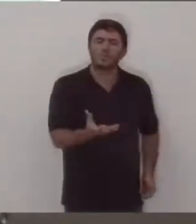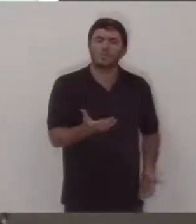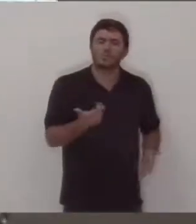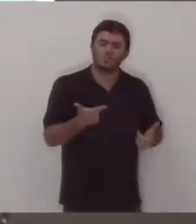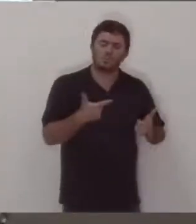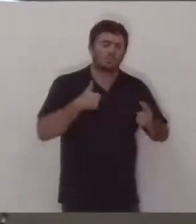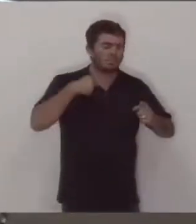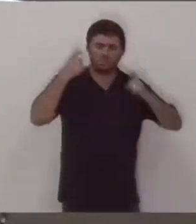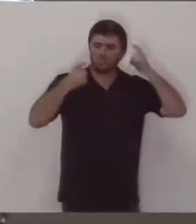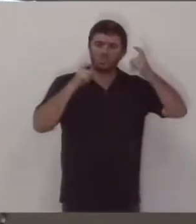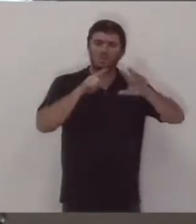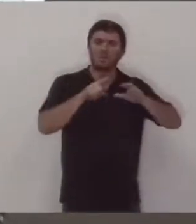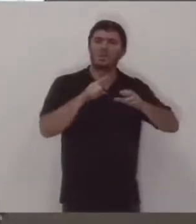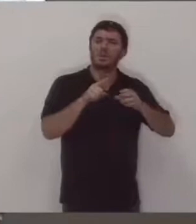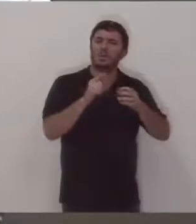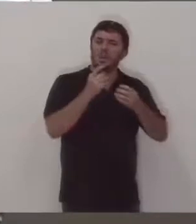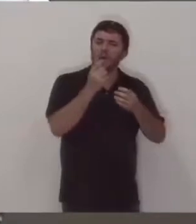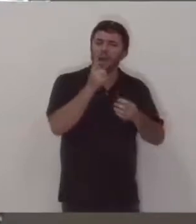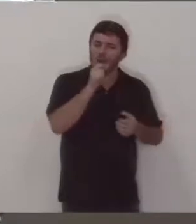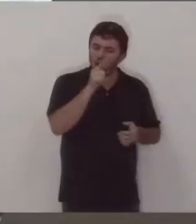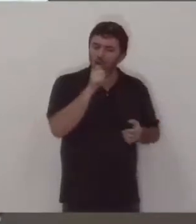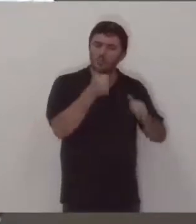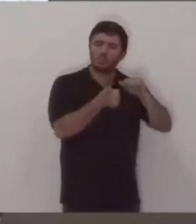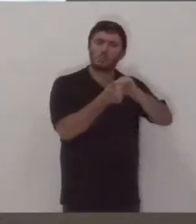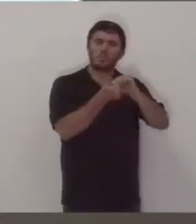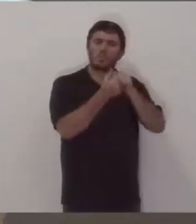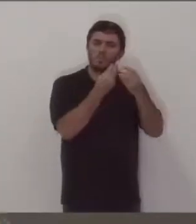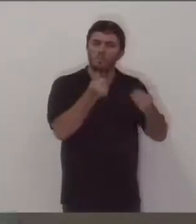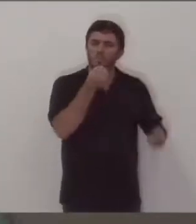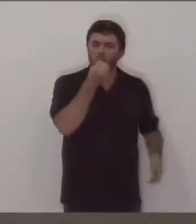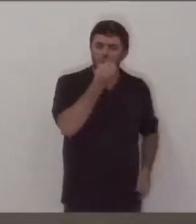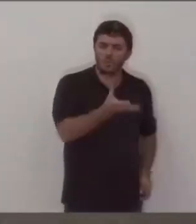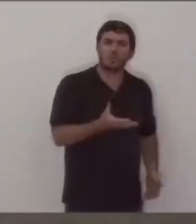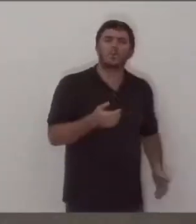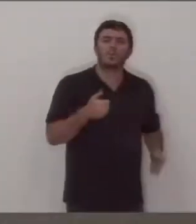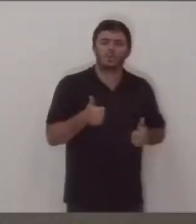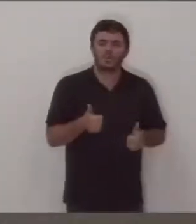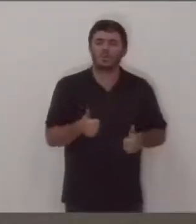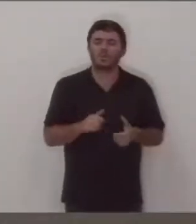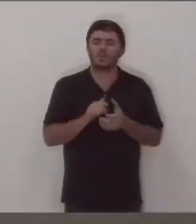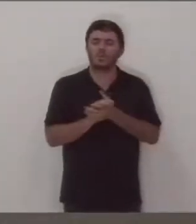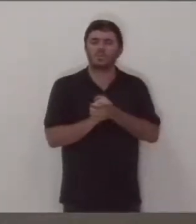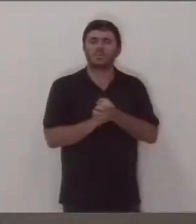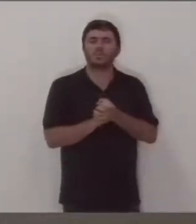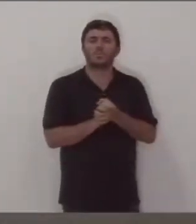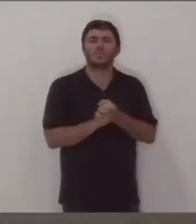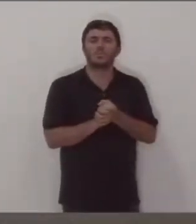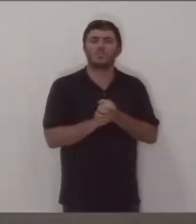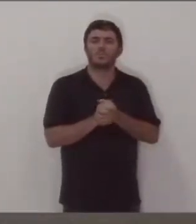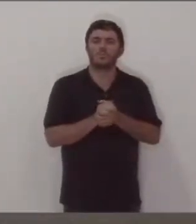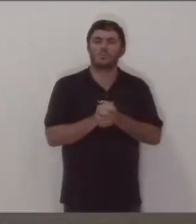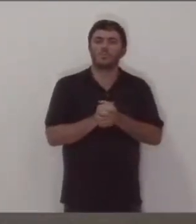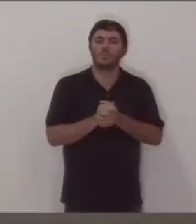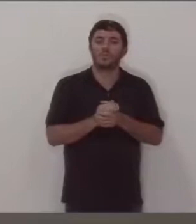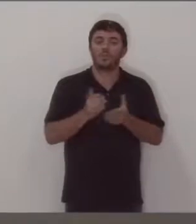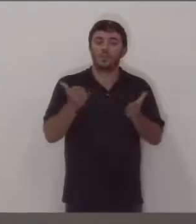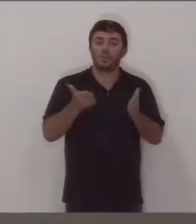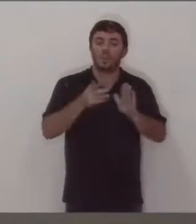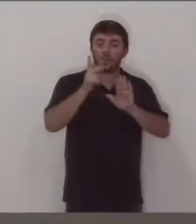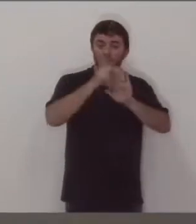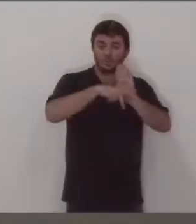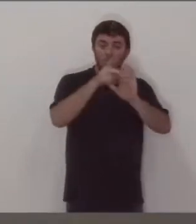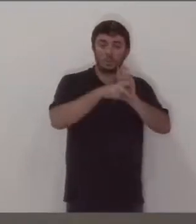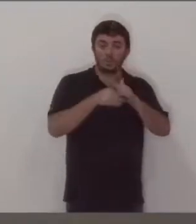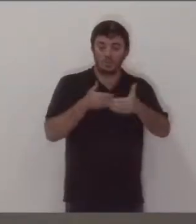estatisticamente, não é? Manter a qualidade, mas deixar de perder água. E aí vem a questão. O plano se aproxima, e no que eu já li do